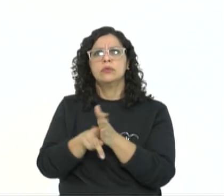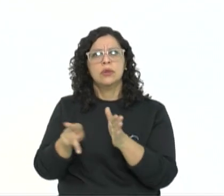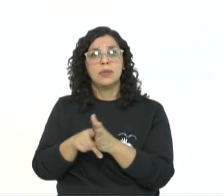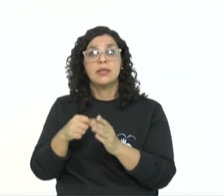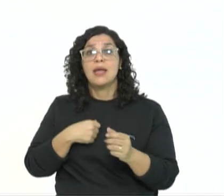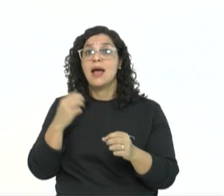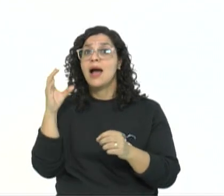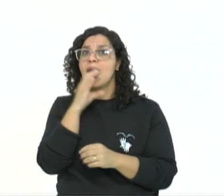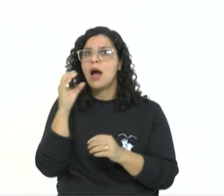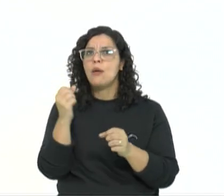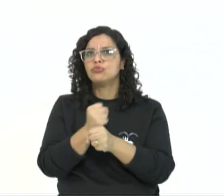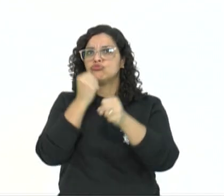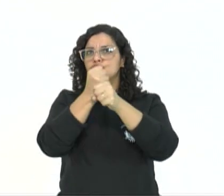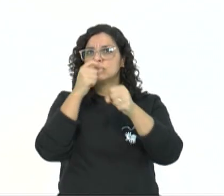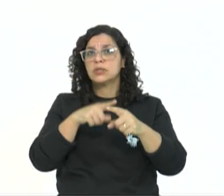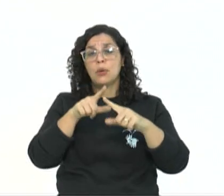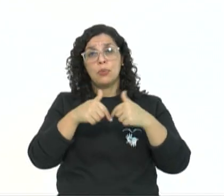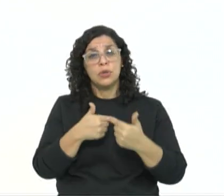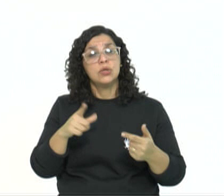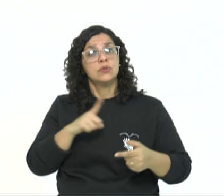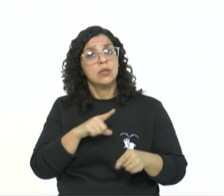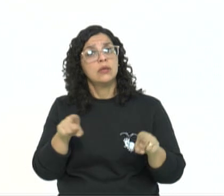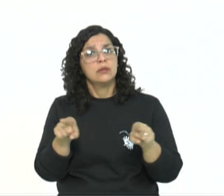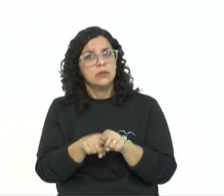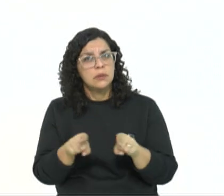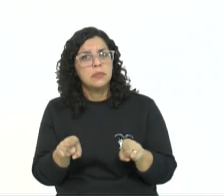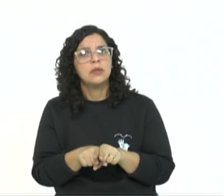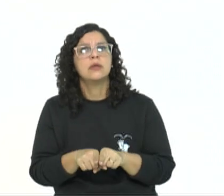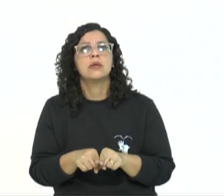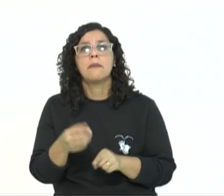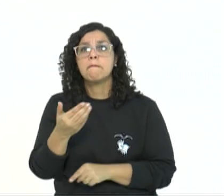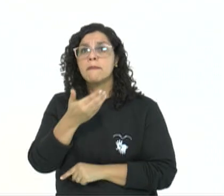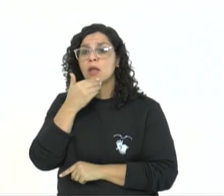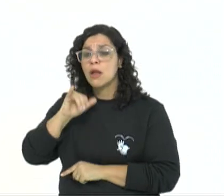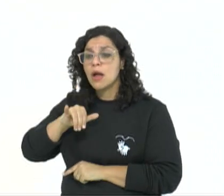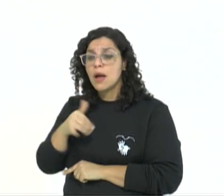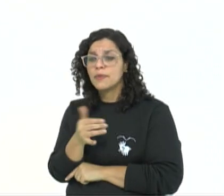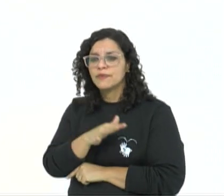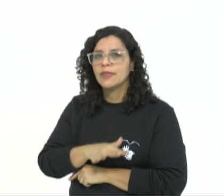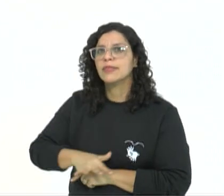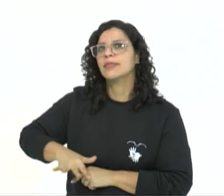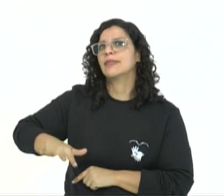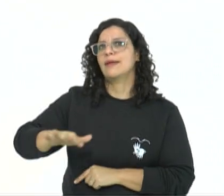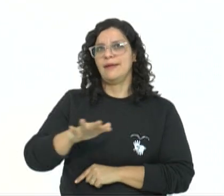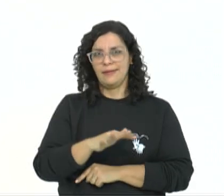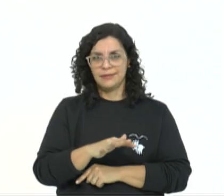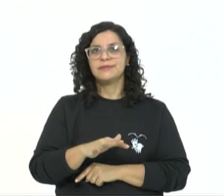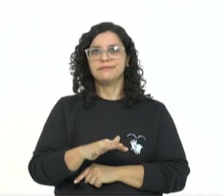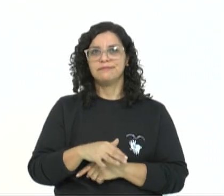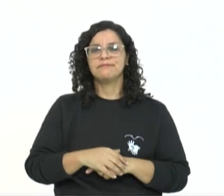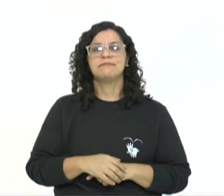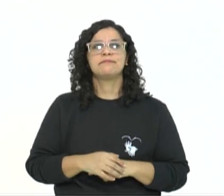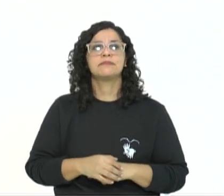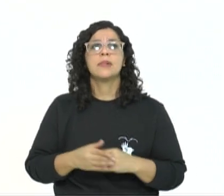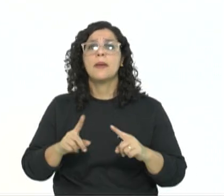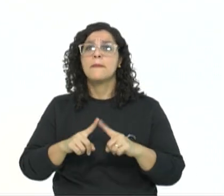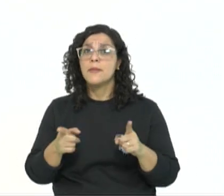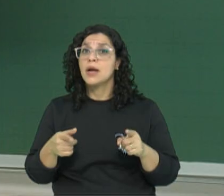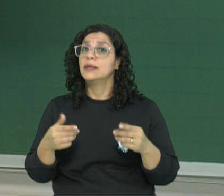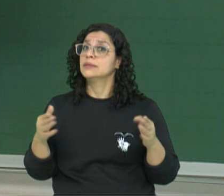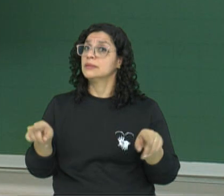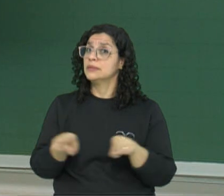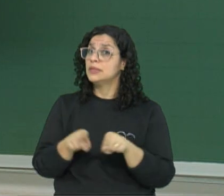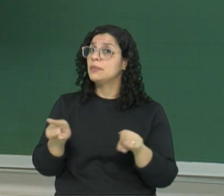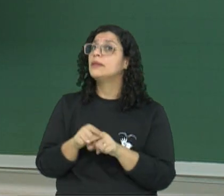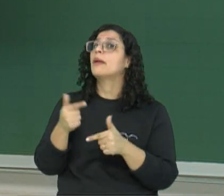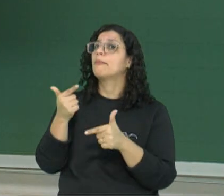rápida construção e você acaba tendo um melhor aproveitamento de área. Mas, em compensação, nós